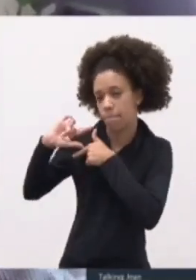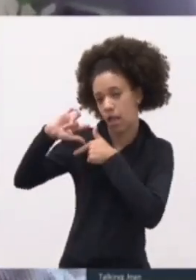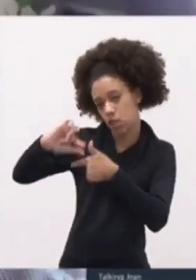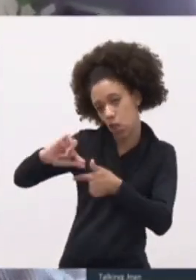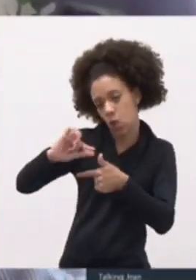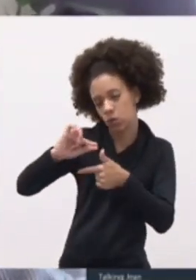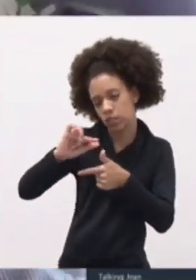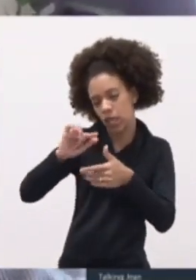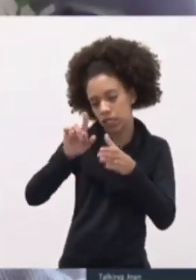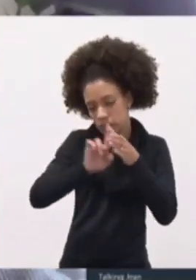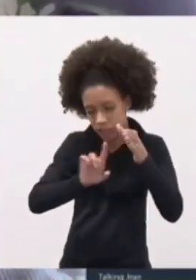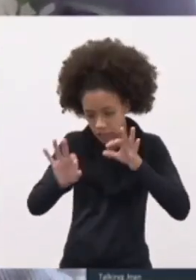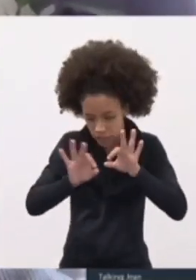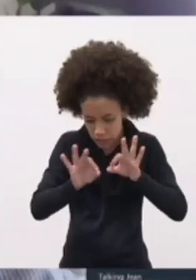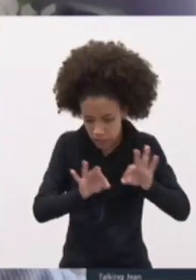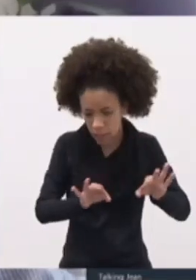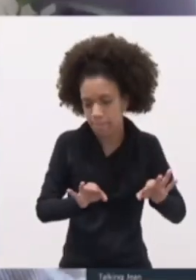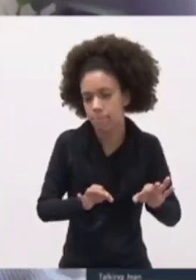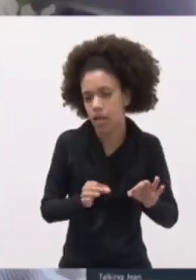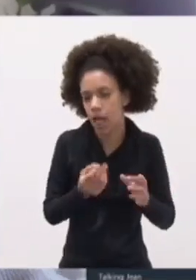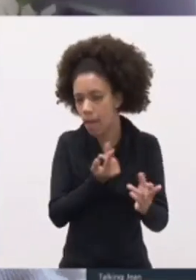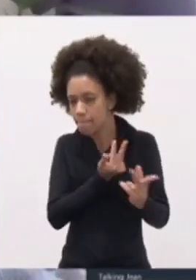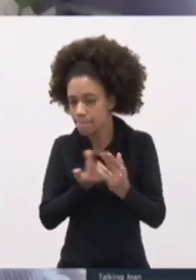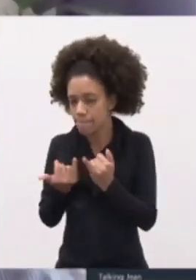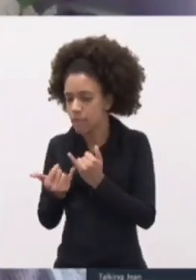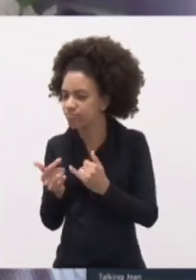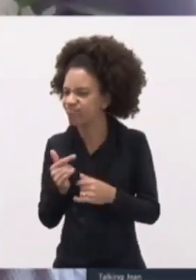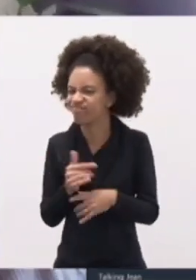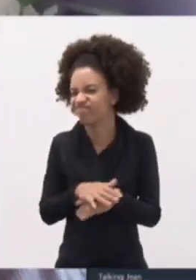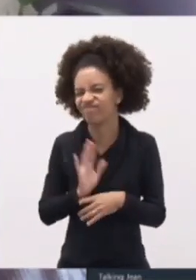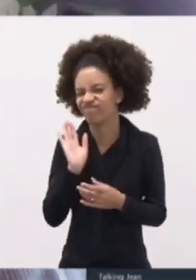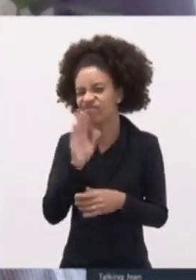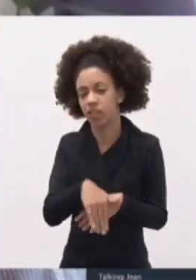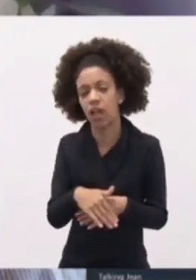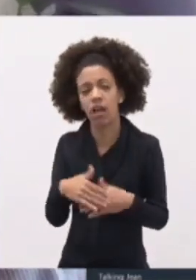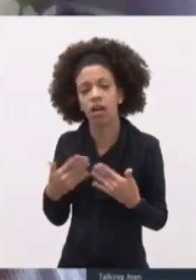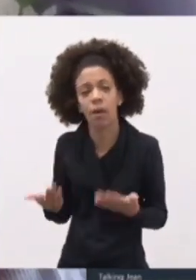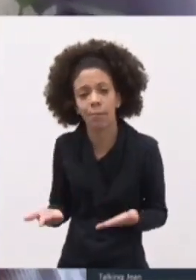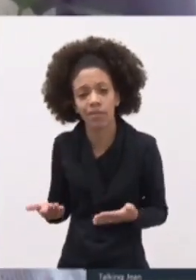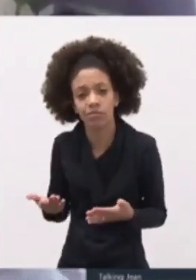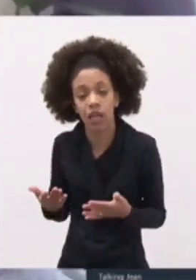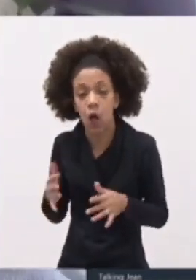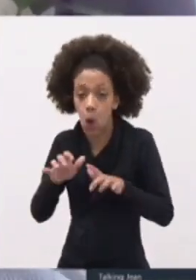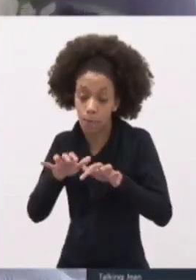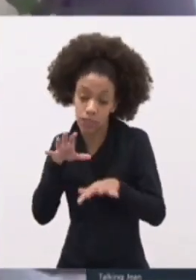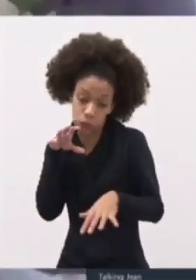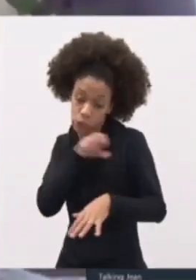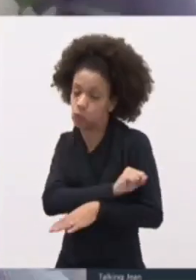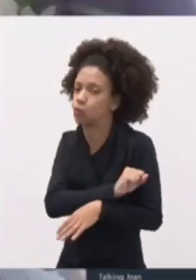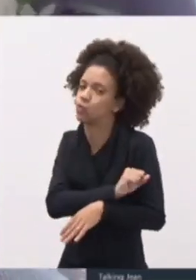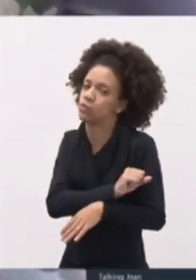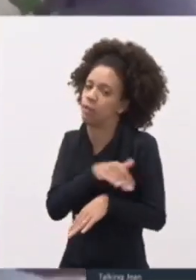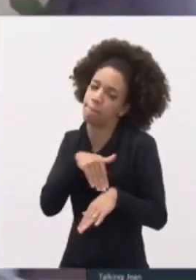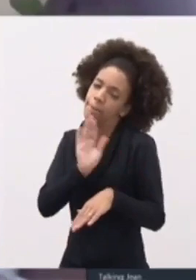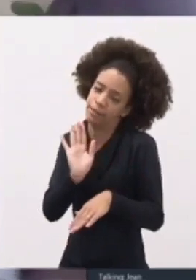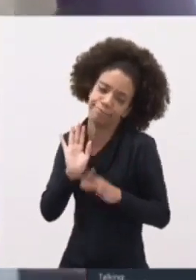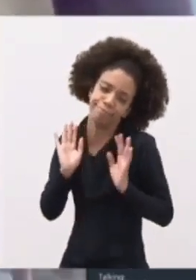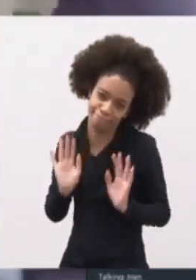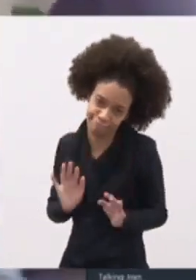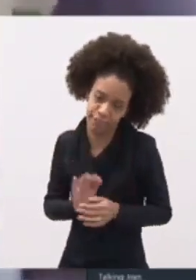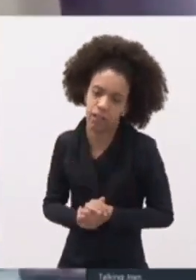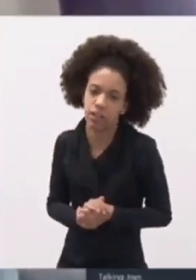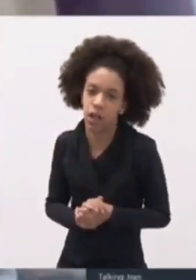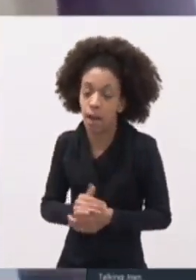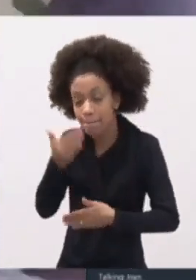separar por similaridade, é uma habilidade humana, né? Só que o computador faz isso numa rapidez cada vez maior, né?